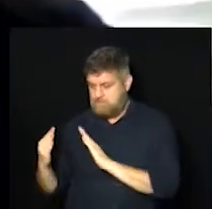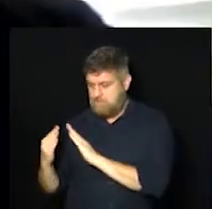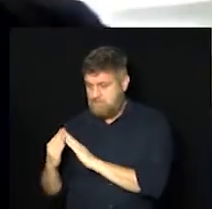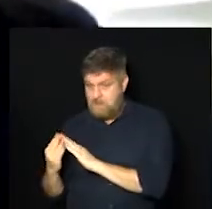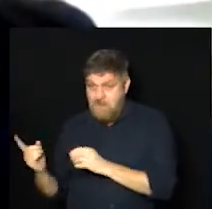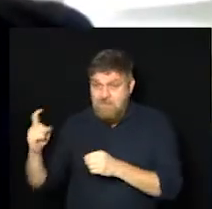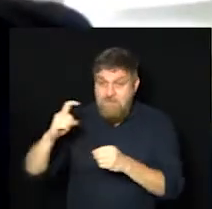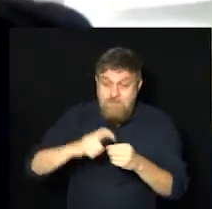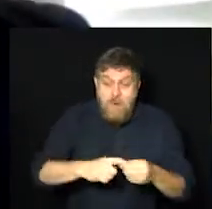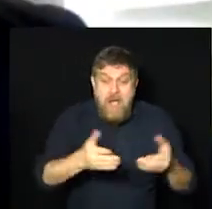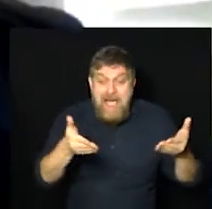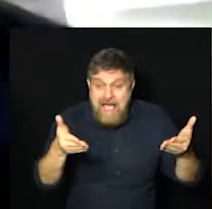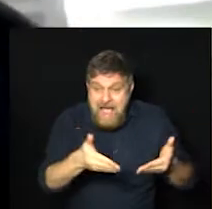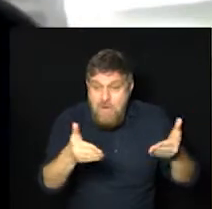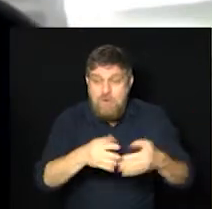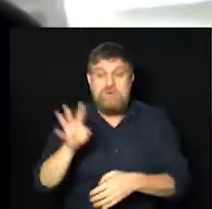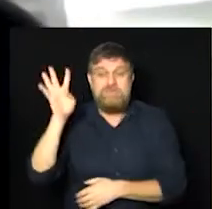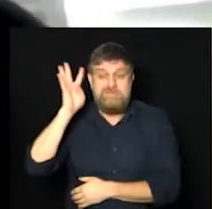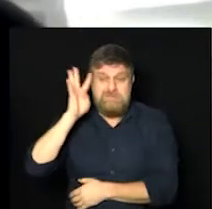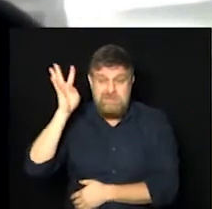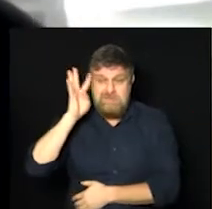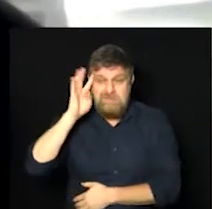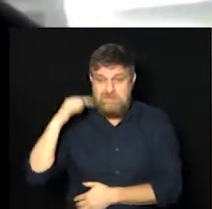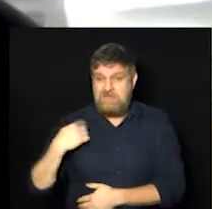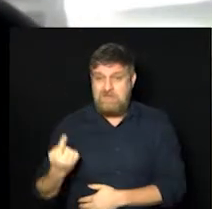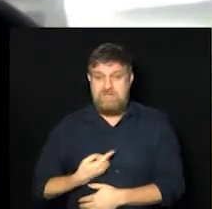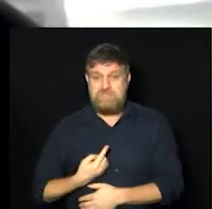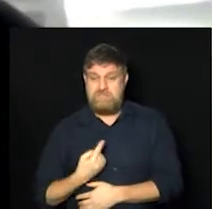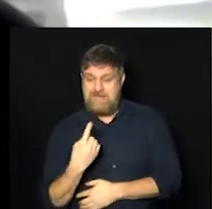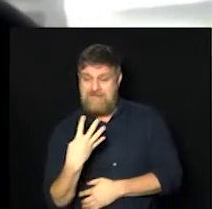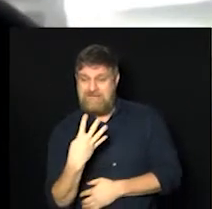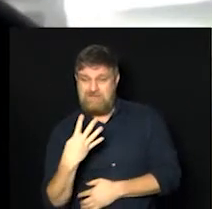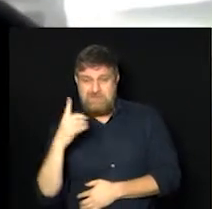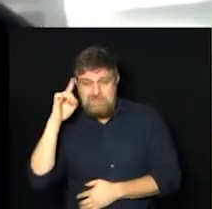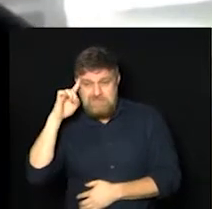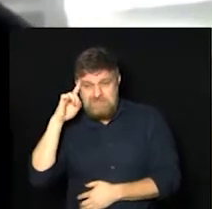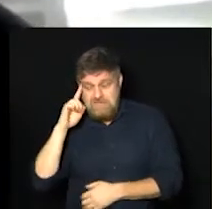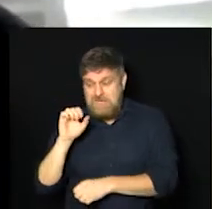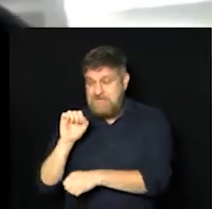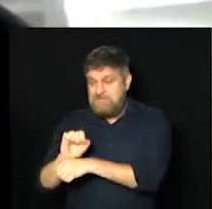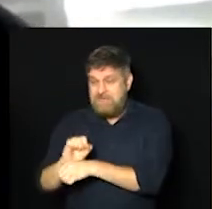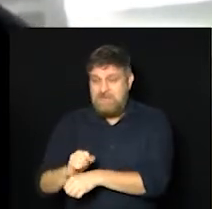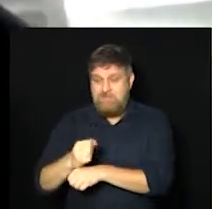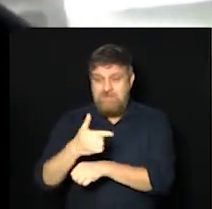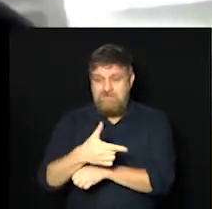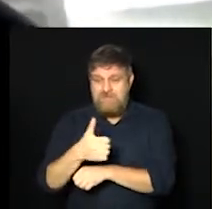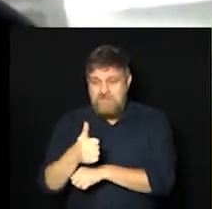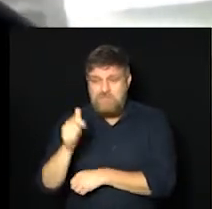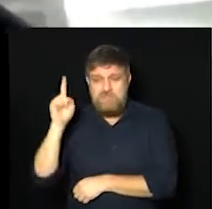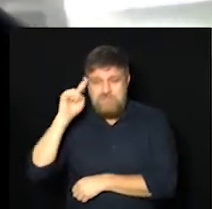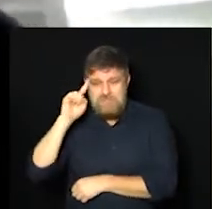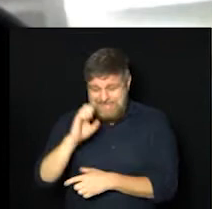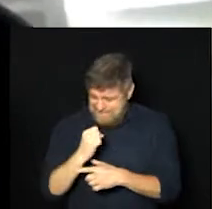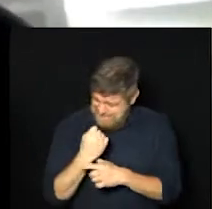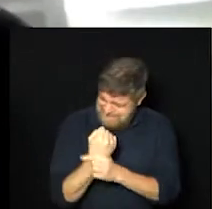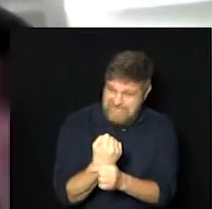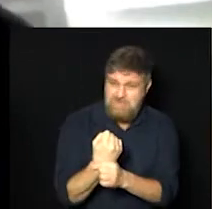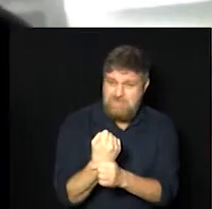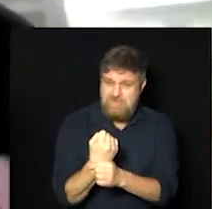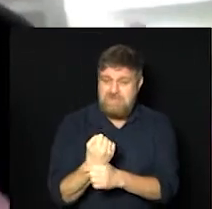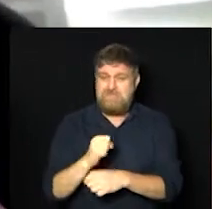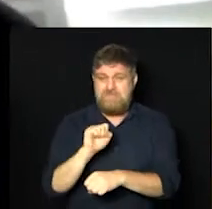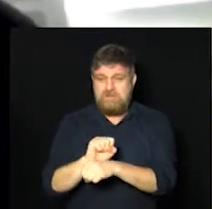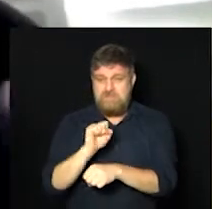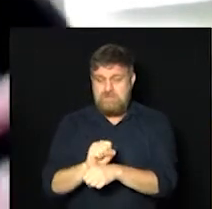hoje, inclusive, quarta-feira, nós nem demos 14 dias, nós demos 21 dias, trabalhamos com uma segurança extrema, já